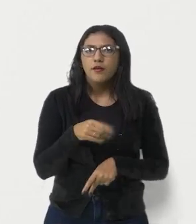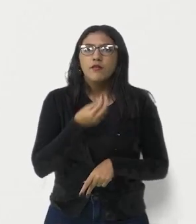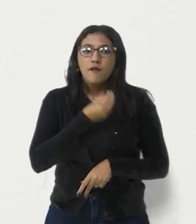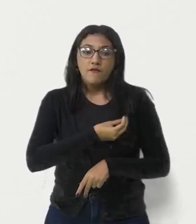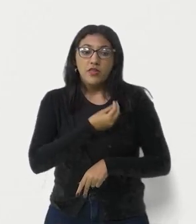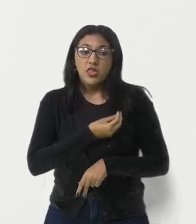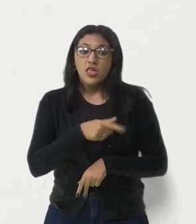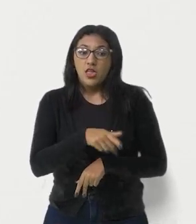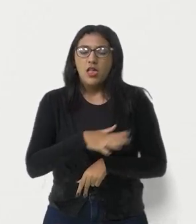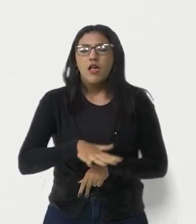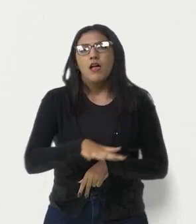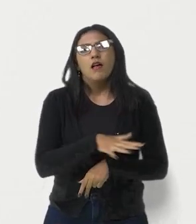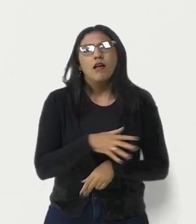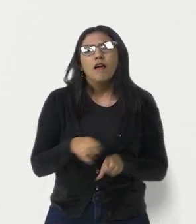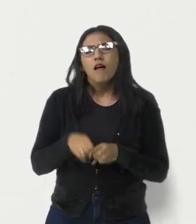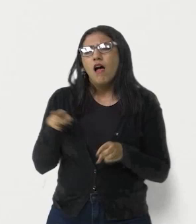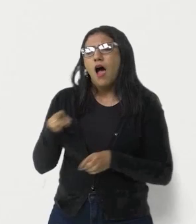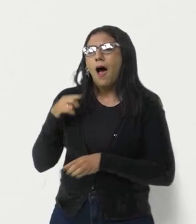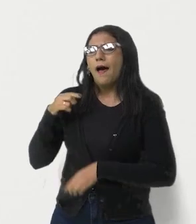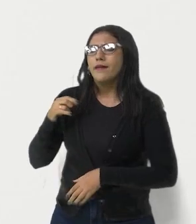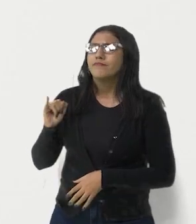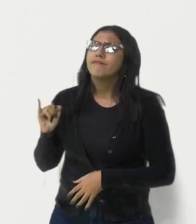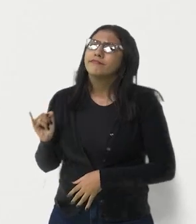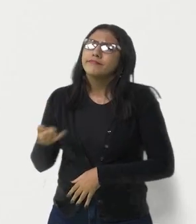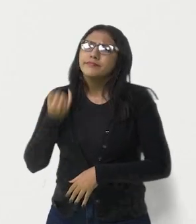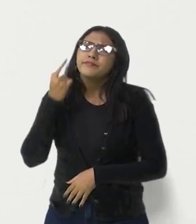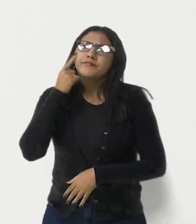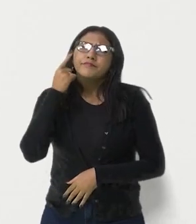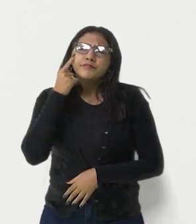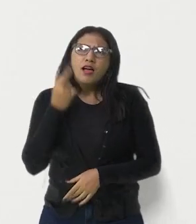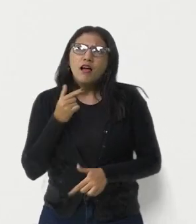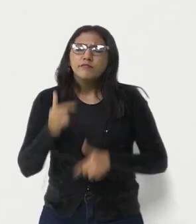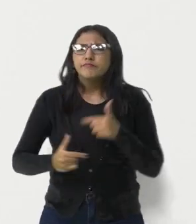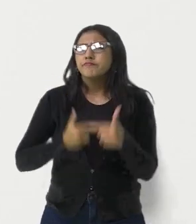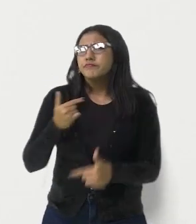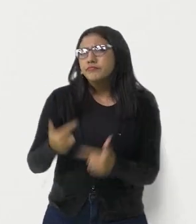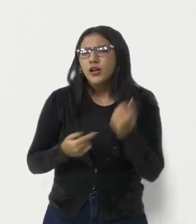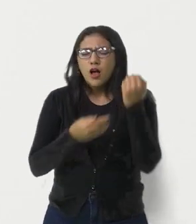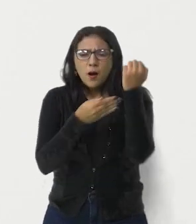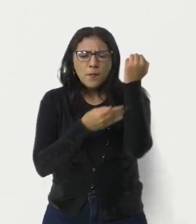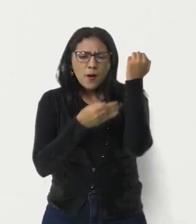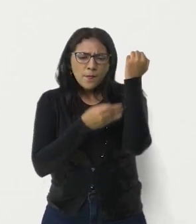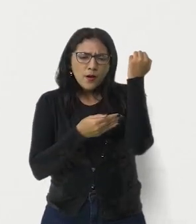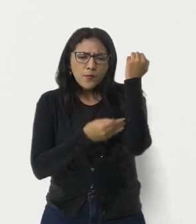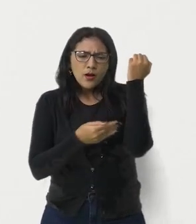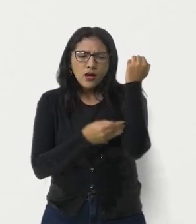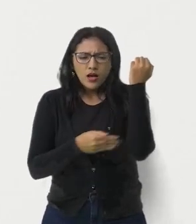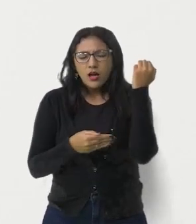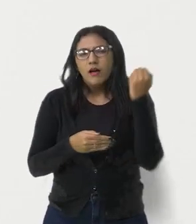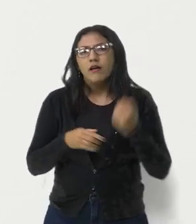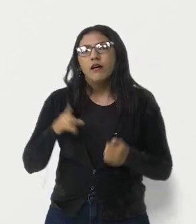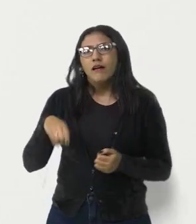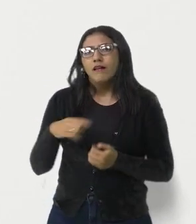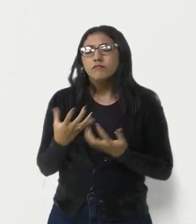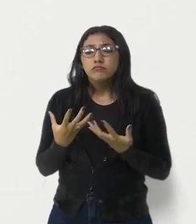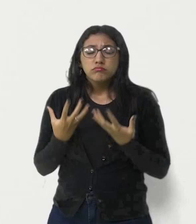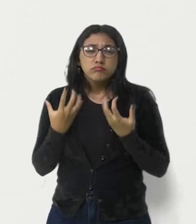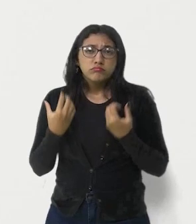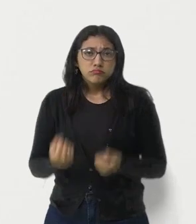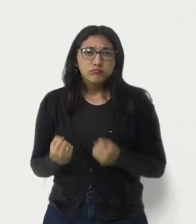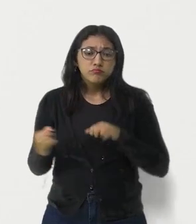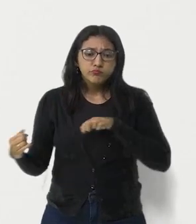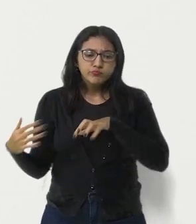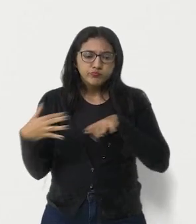território e aí, aproveitando, então, que eles precisavam de mão de obra para poder extrair a matéria-prima, fizeram com que muitos